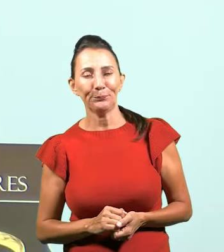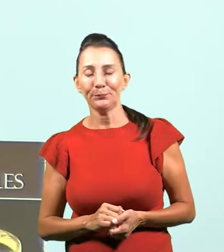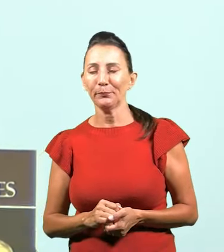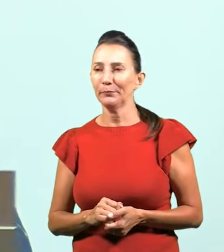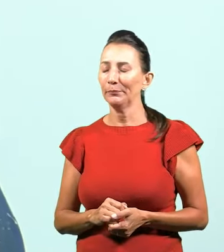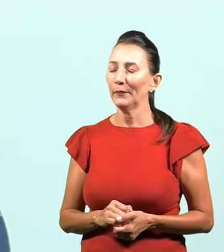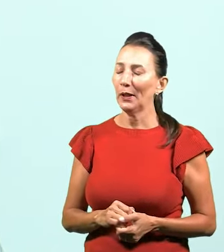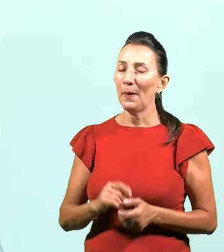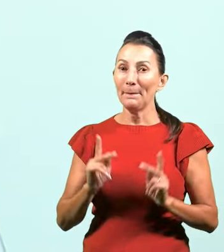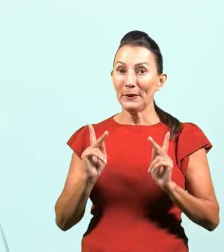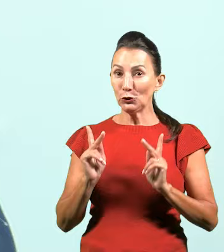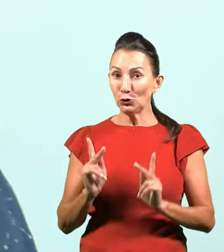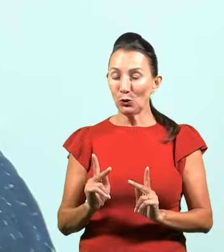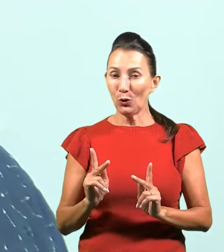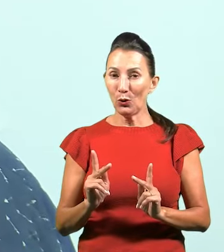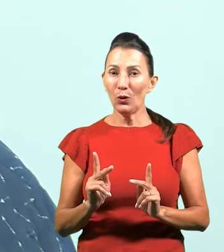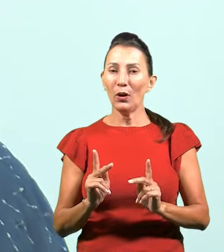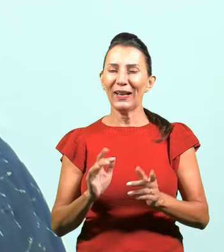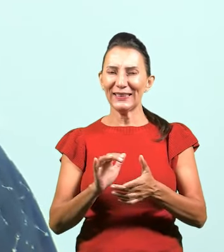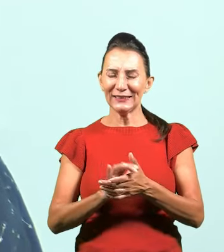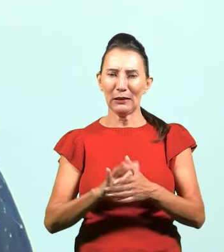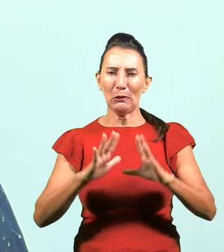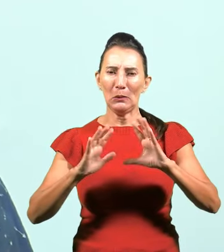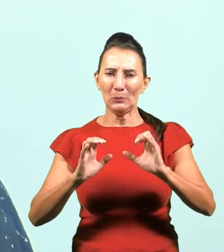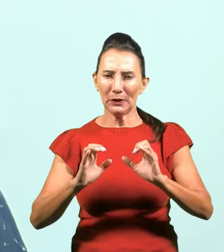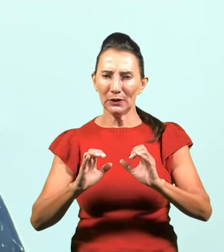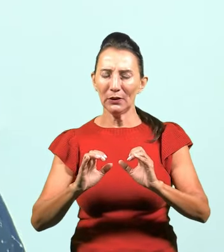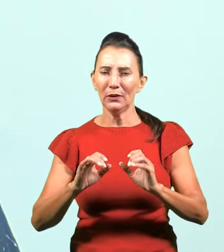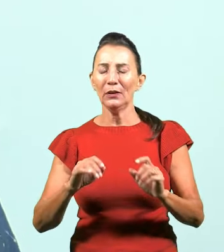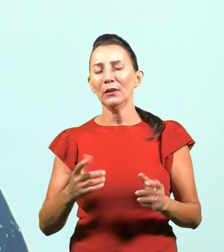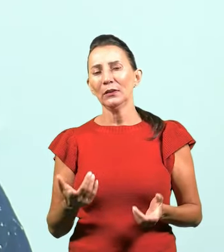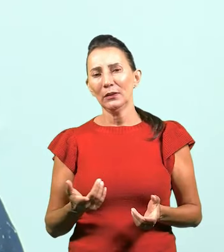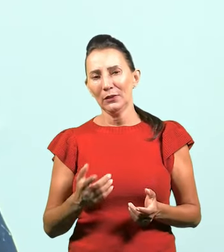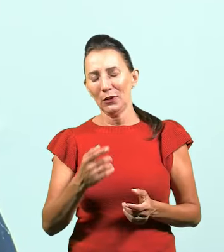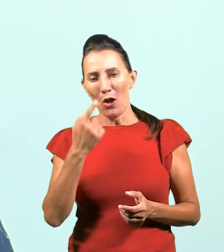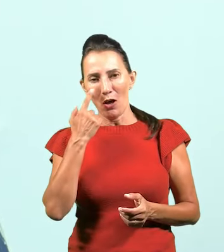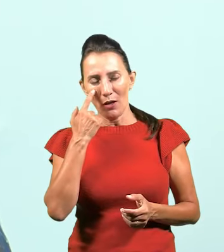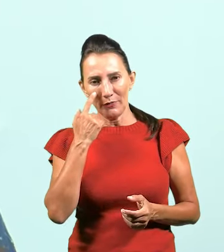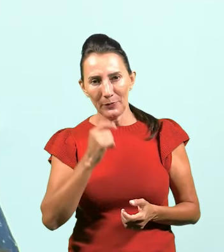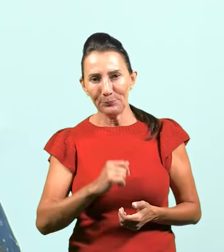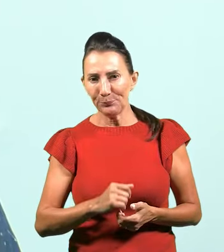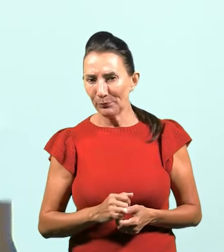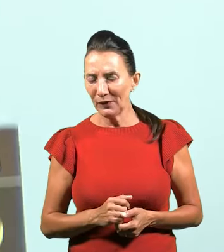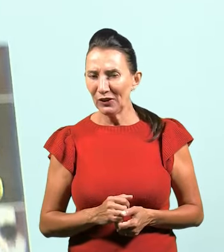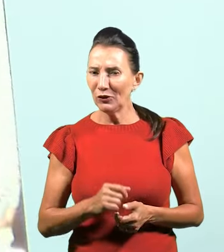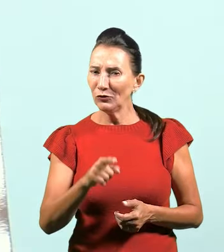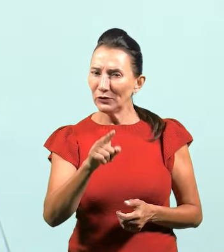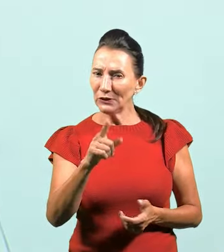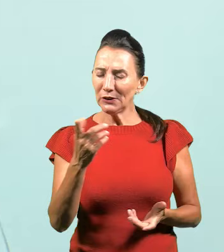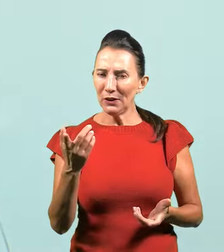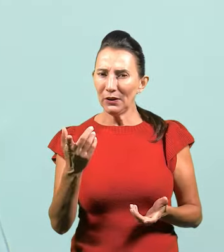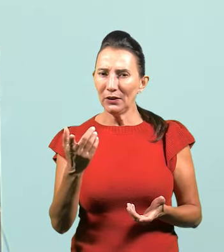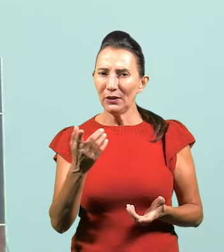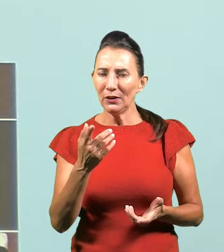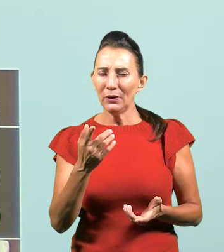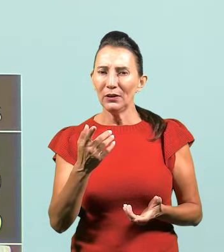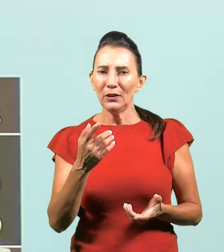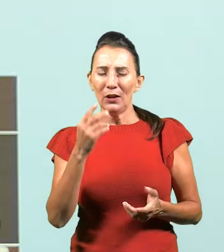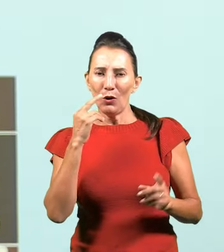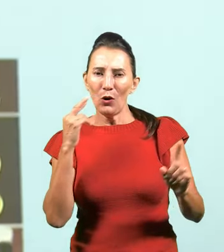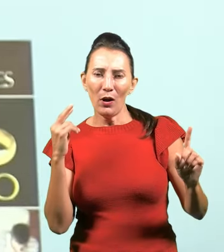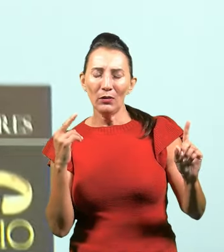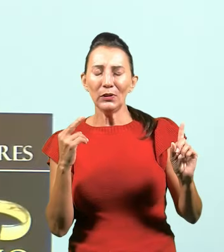olhou para uma pessoa. Luiz Palau, um dos maiores pregadores, ele fala um negócio interessante. Você não